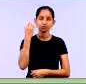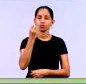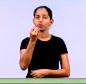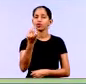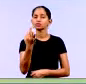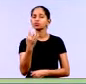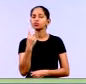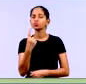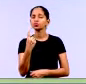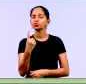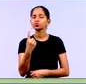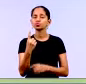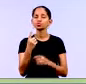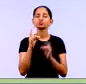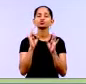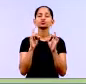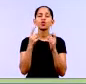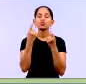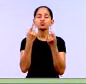unitário da matéria-prima, cadê?